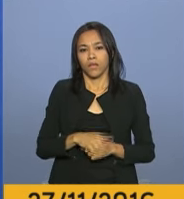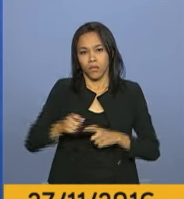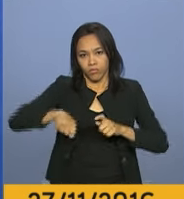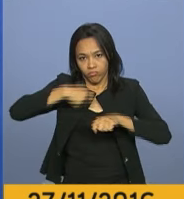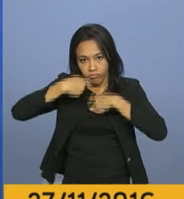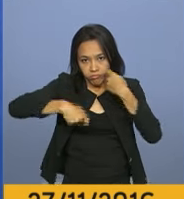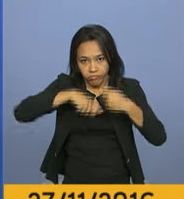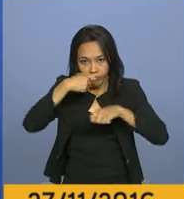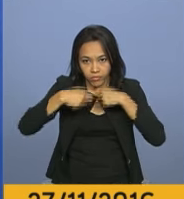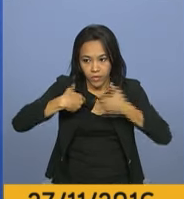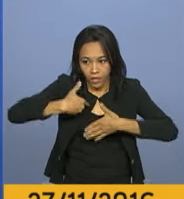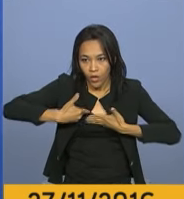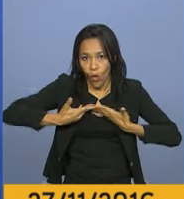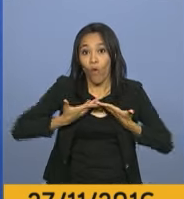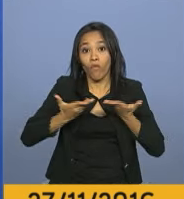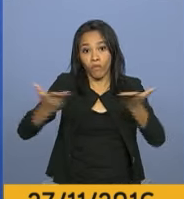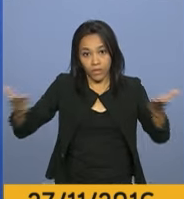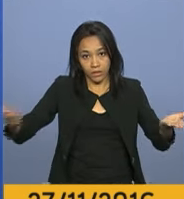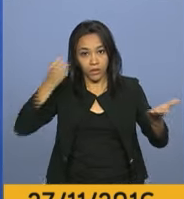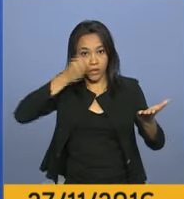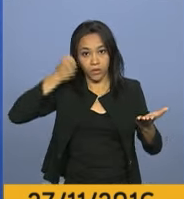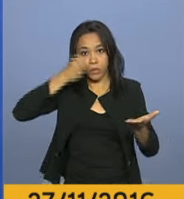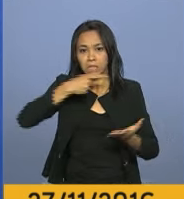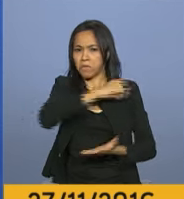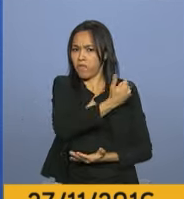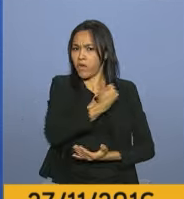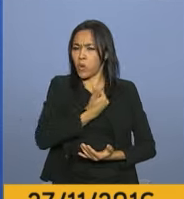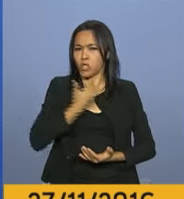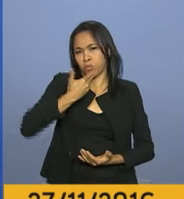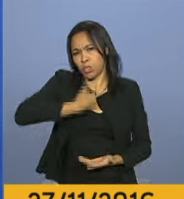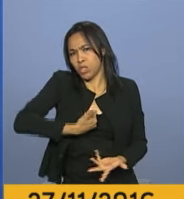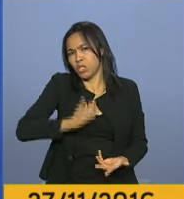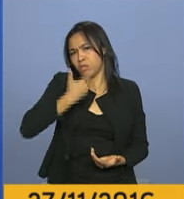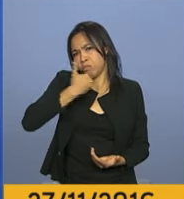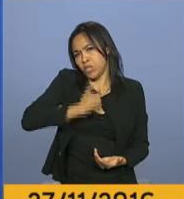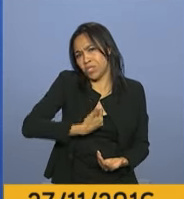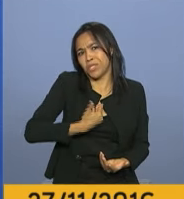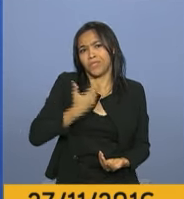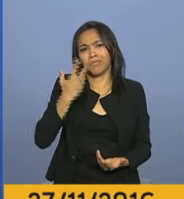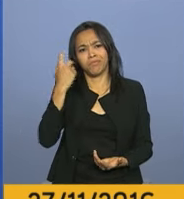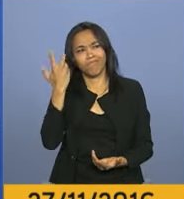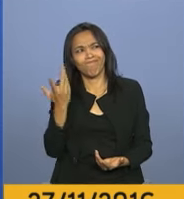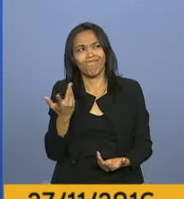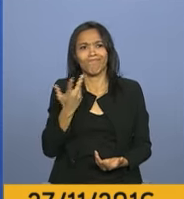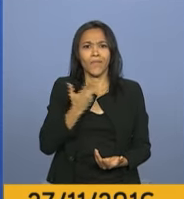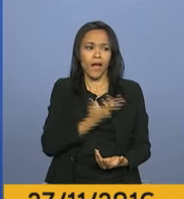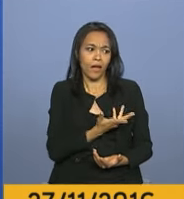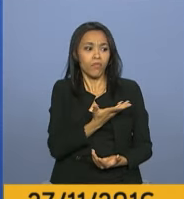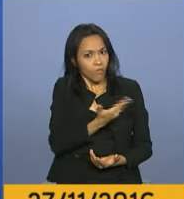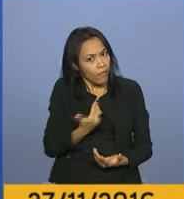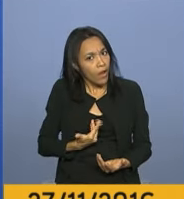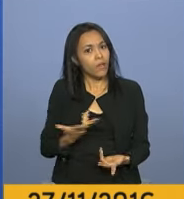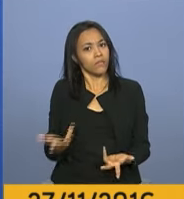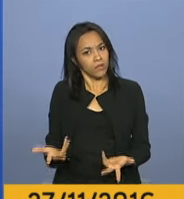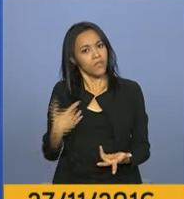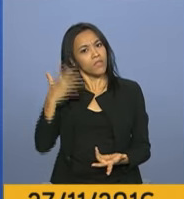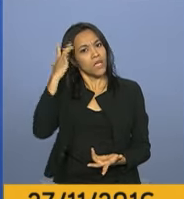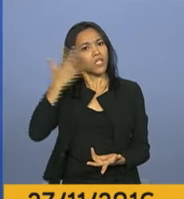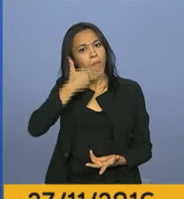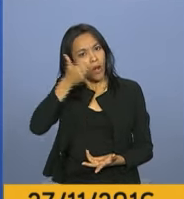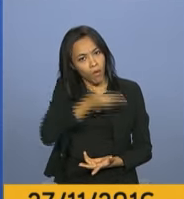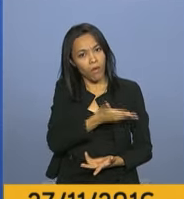aos senadores, dizendo que tinha um pedido, mas que seria difícil atender, etc. Disse: olha, faça o que você achar